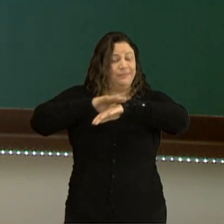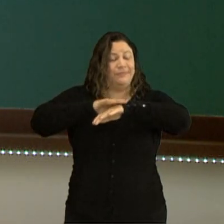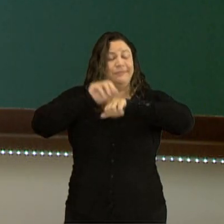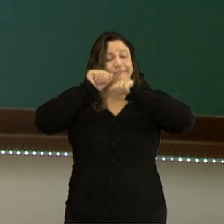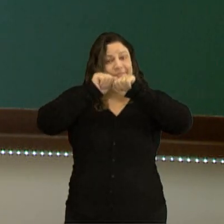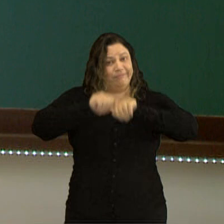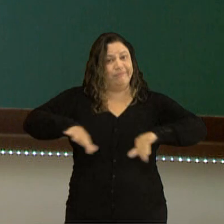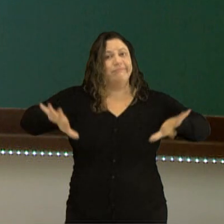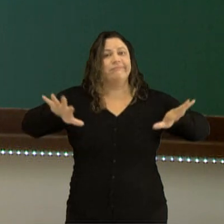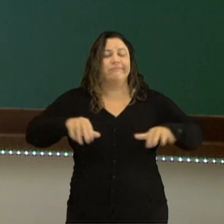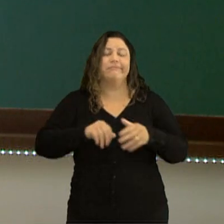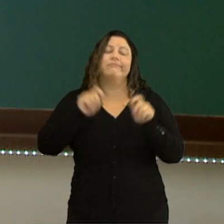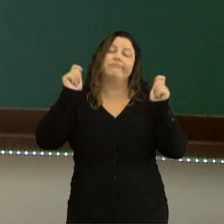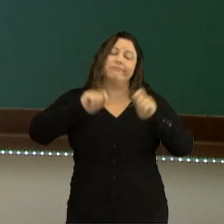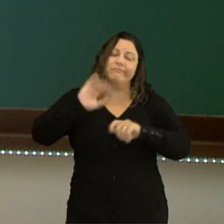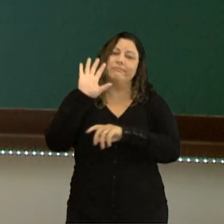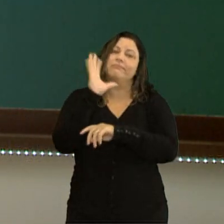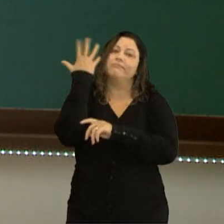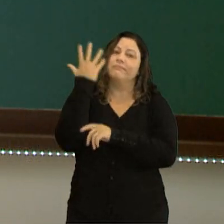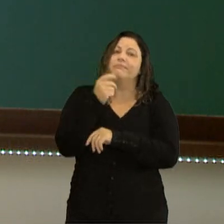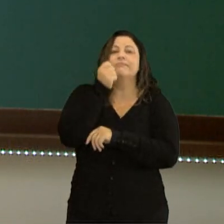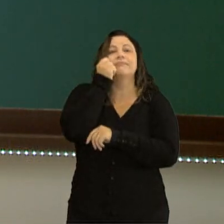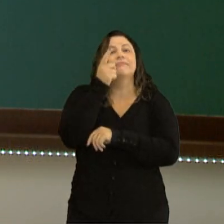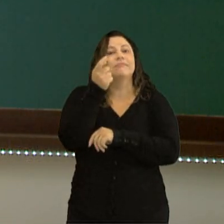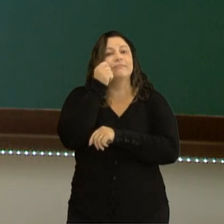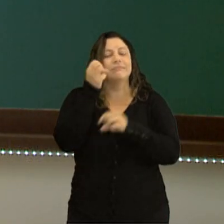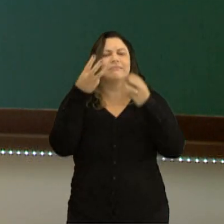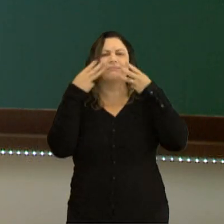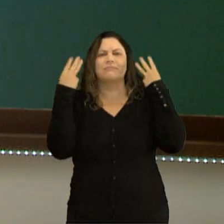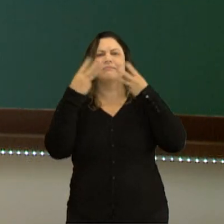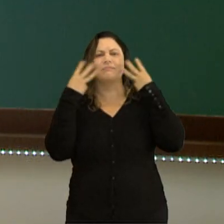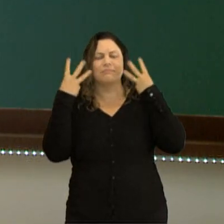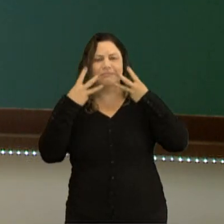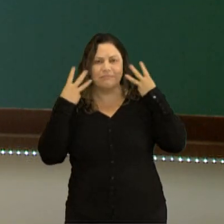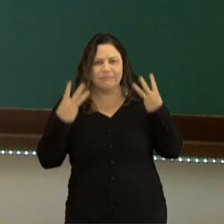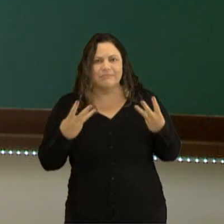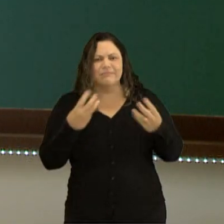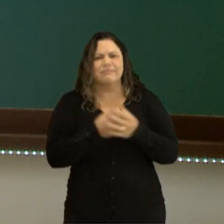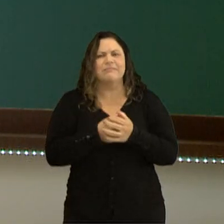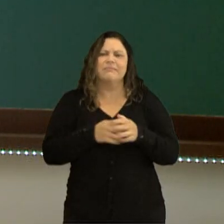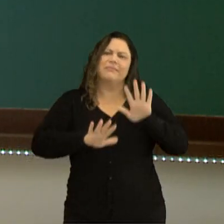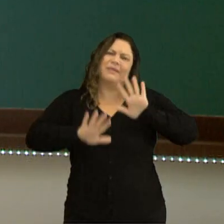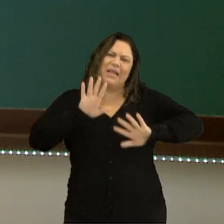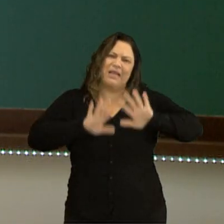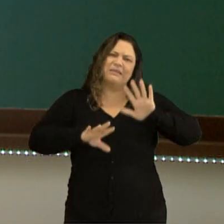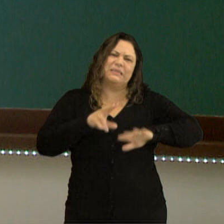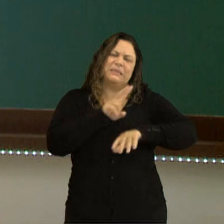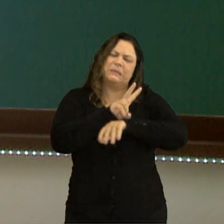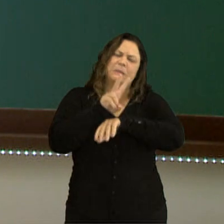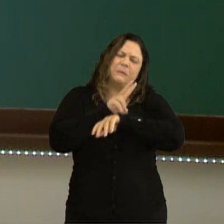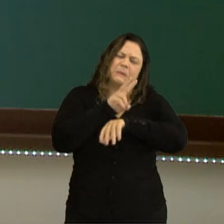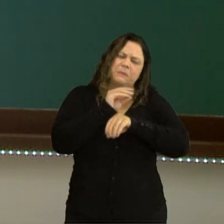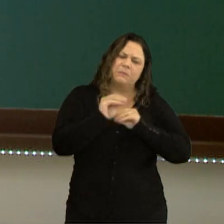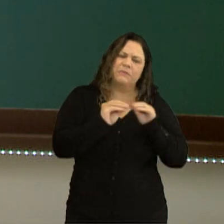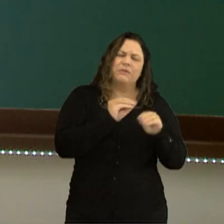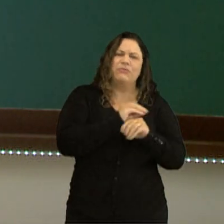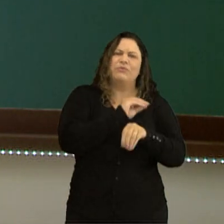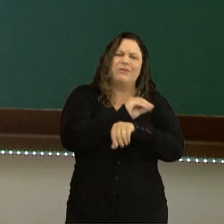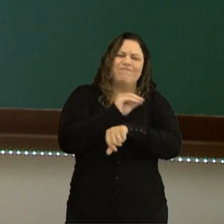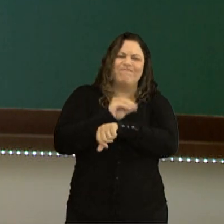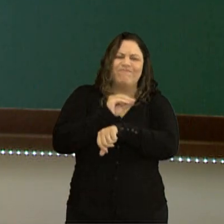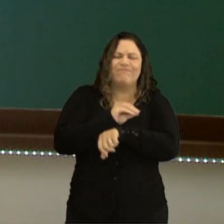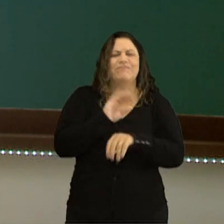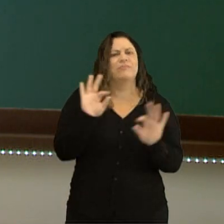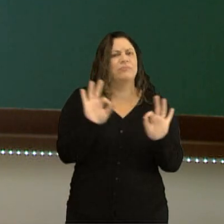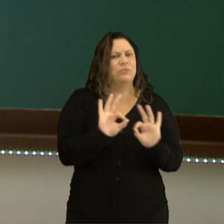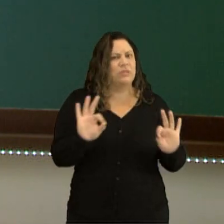pode acontecer, infelizmente, que um gatinho, geralmente um gato ali que não tem, que não recebe cuidados, né? Ele